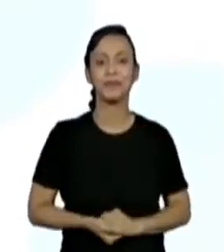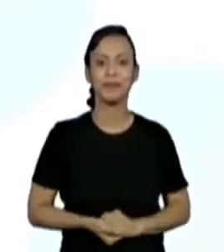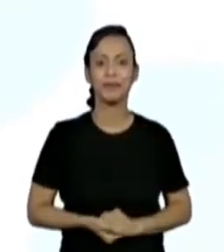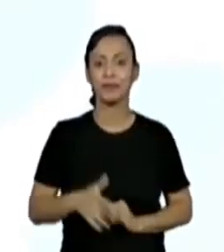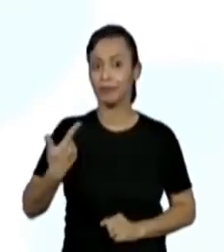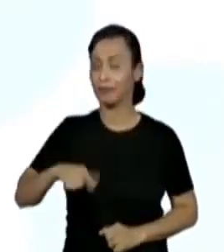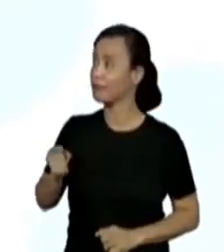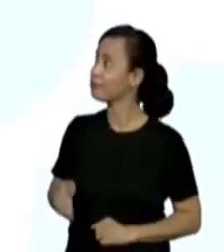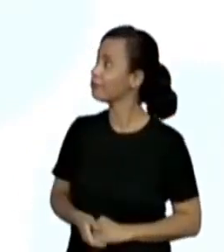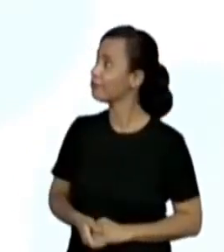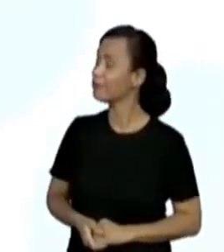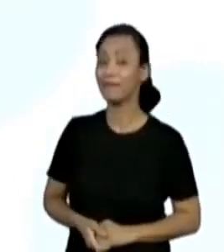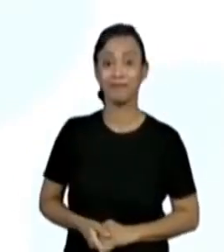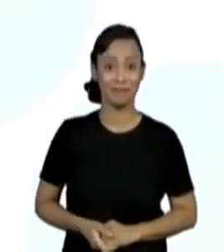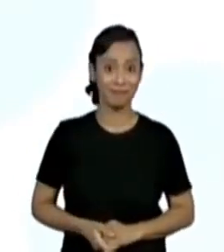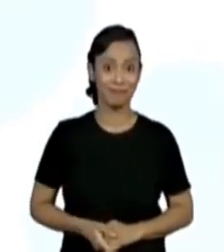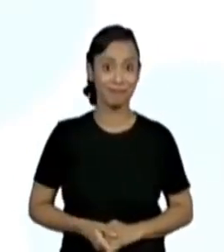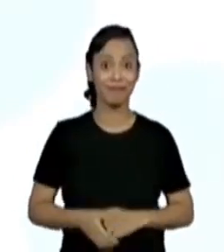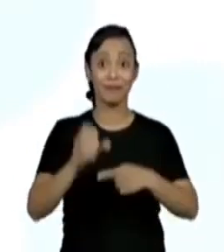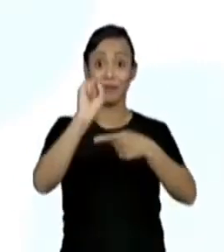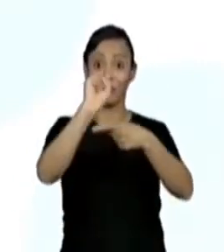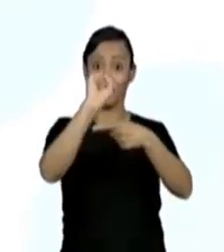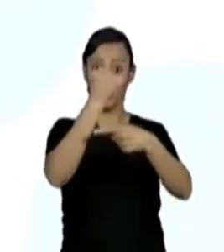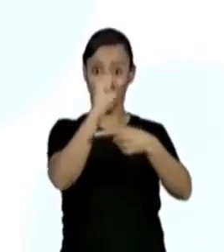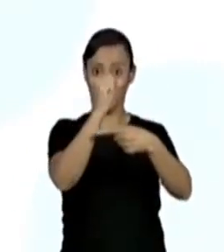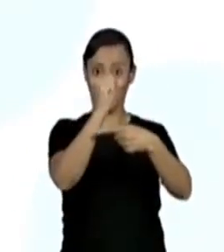71 Vejam Só